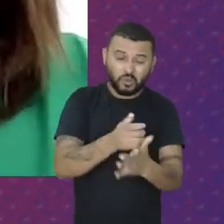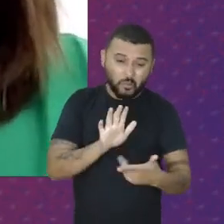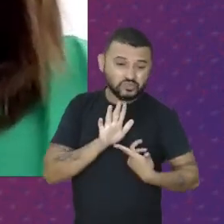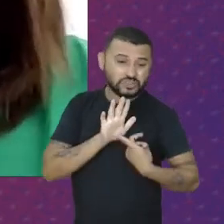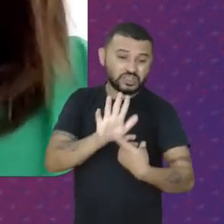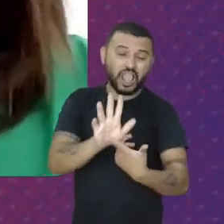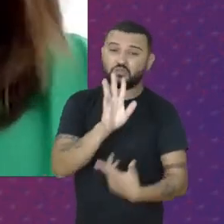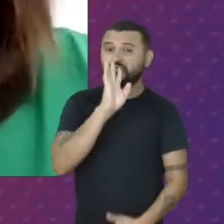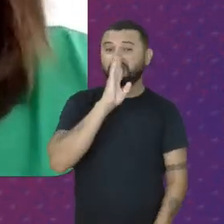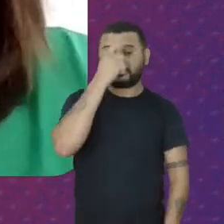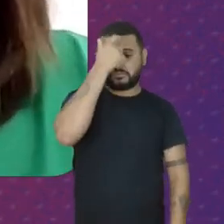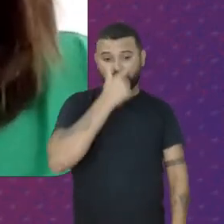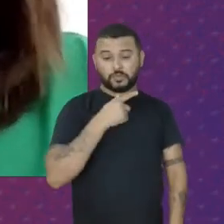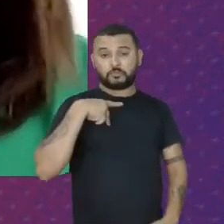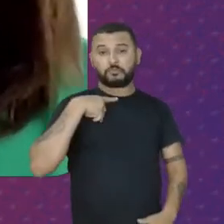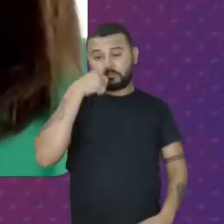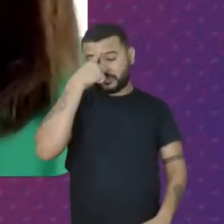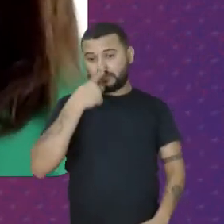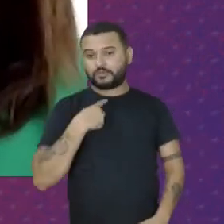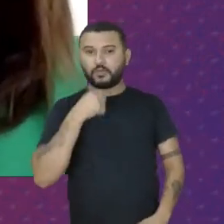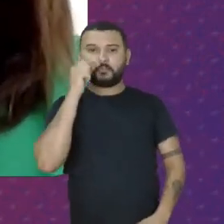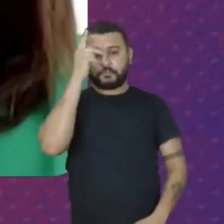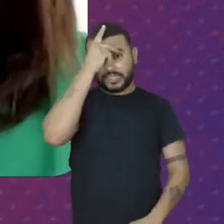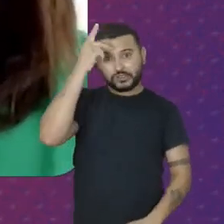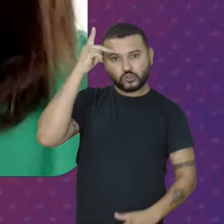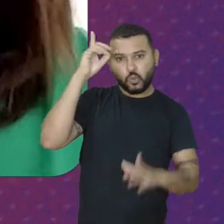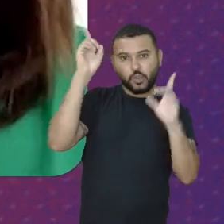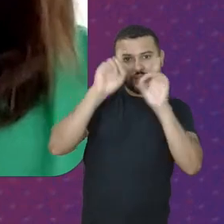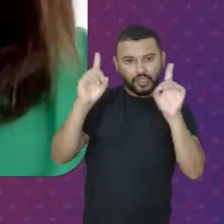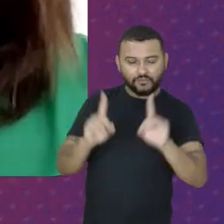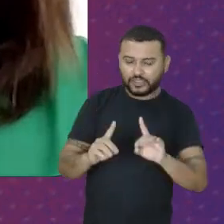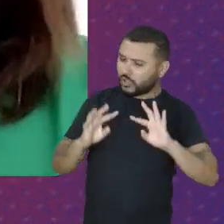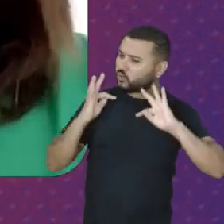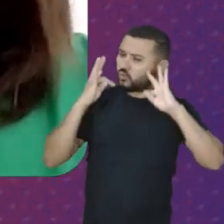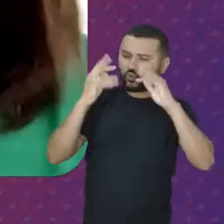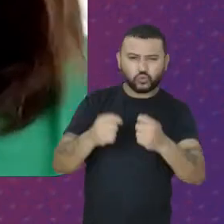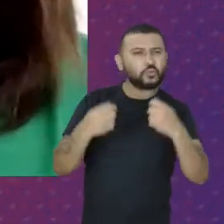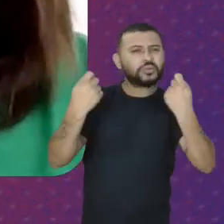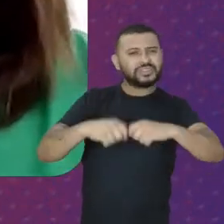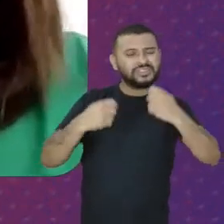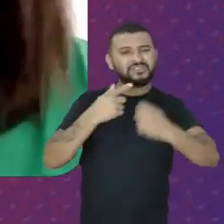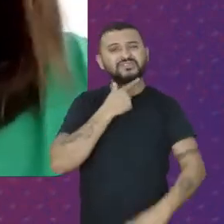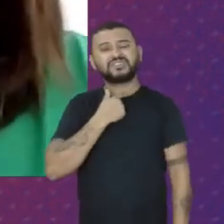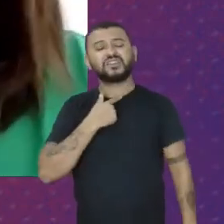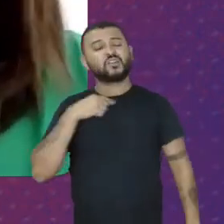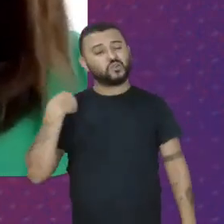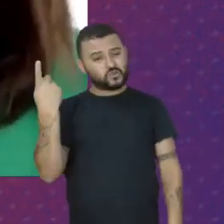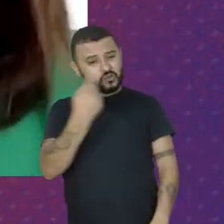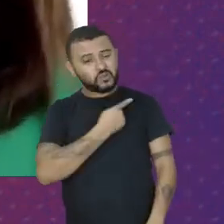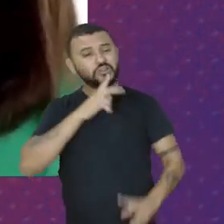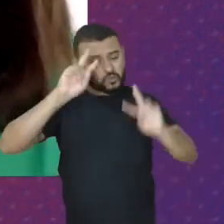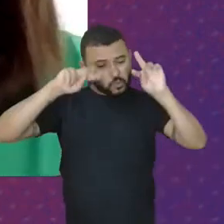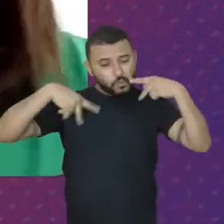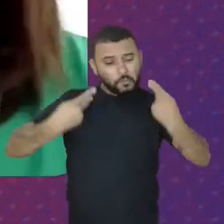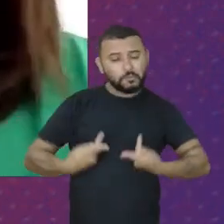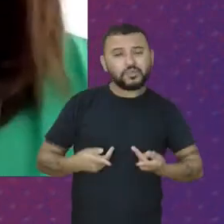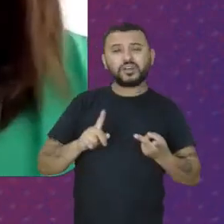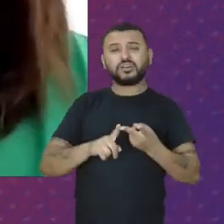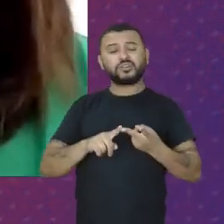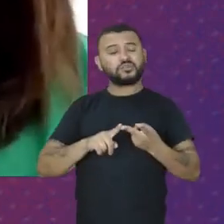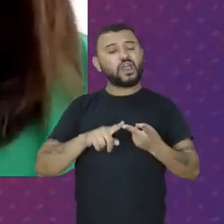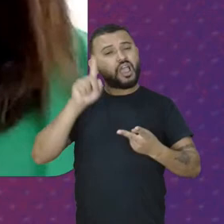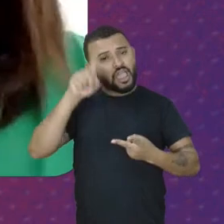e reconhecidos, nesse caso, as pessoas com deficiência como um todo, como cidadãs, como humanos